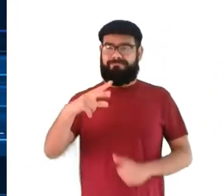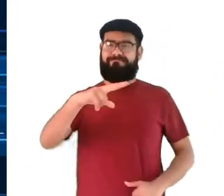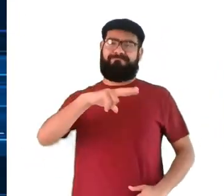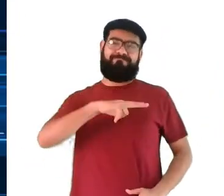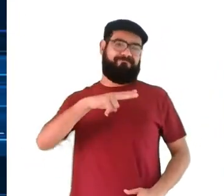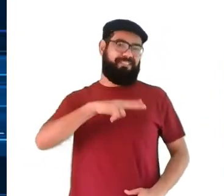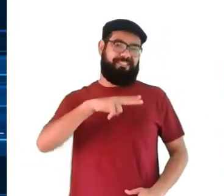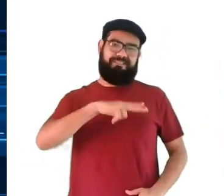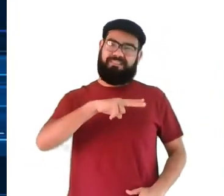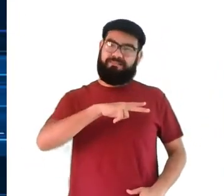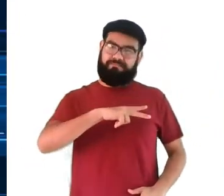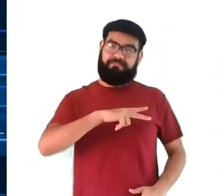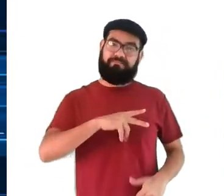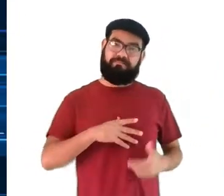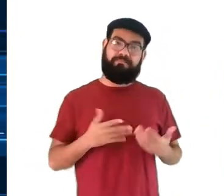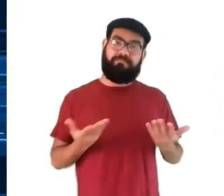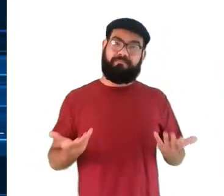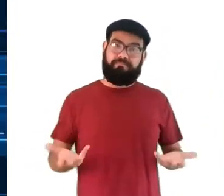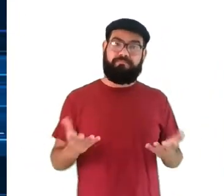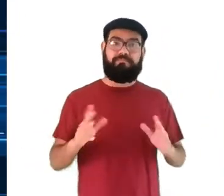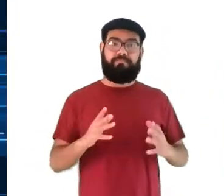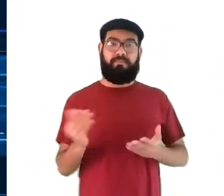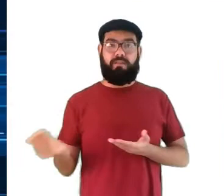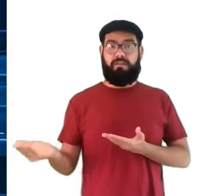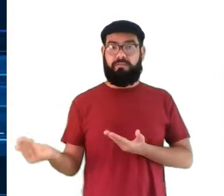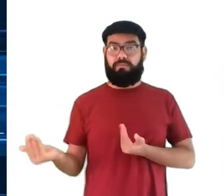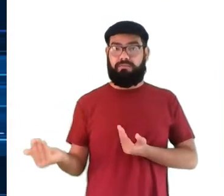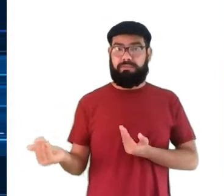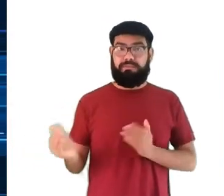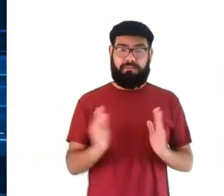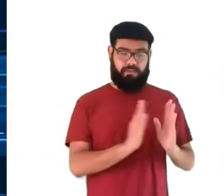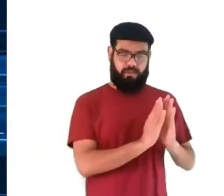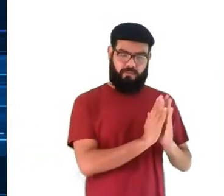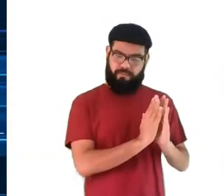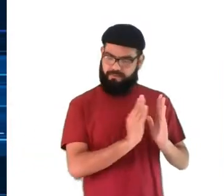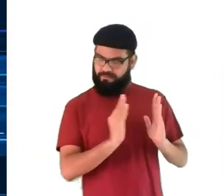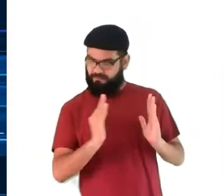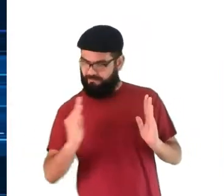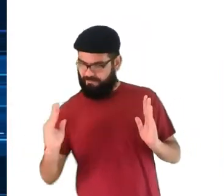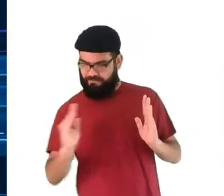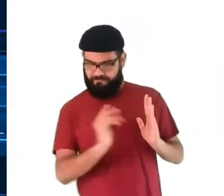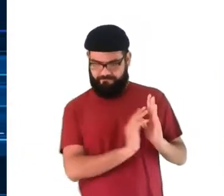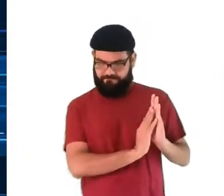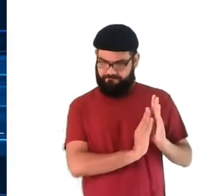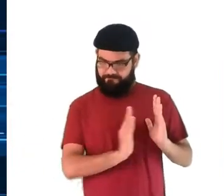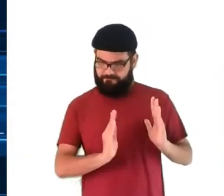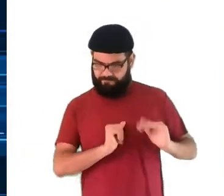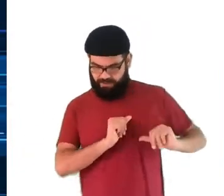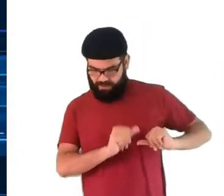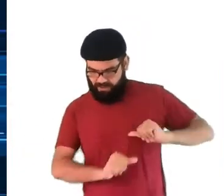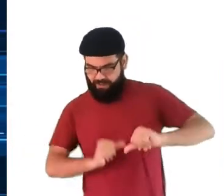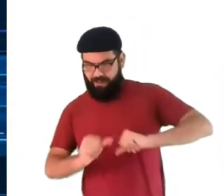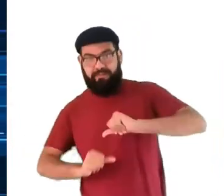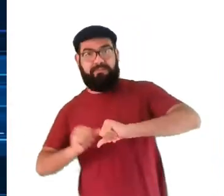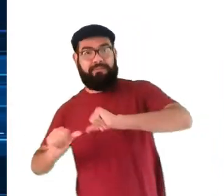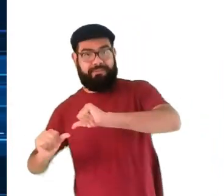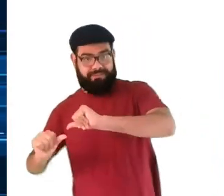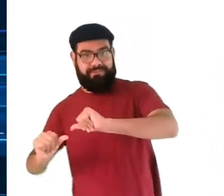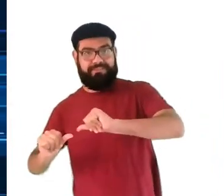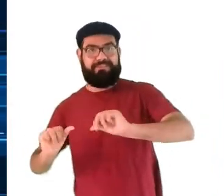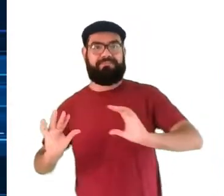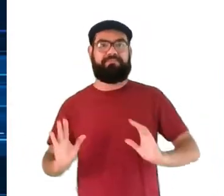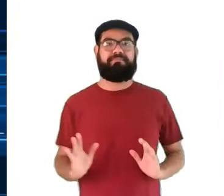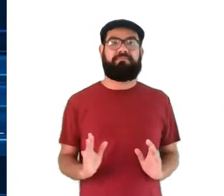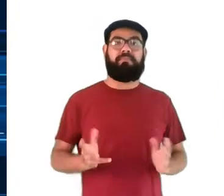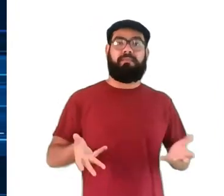bem, mas a adolescência, ela é uma fase de grandes transformações, E nós vamos ver que